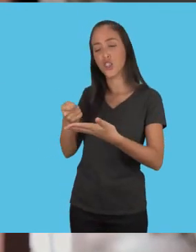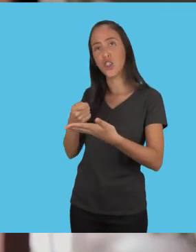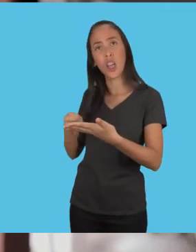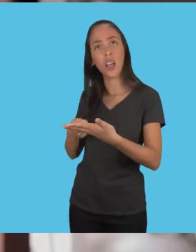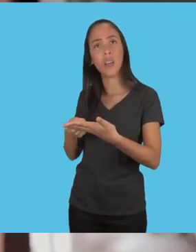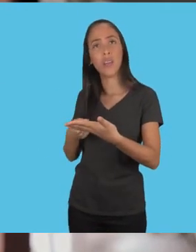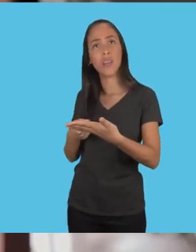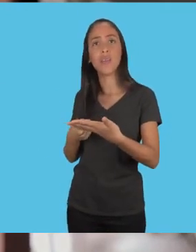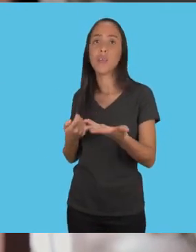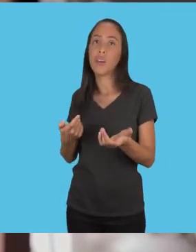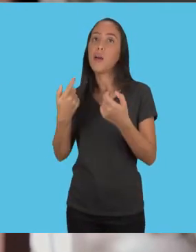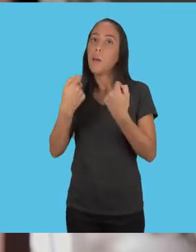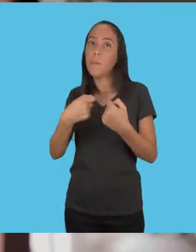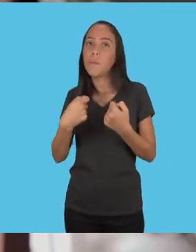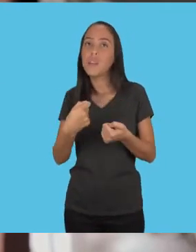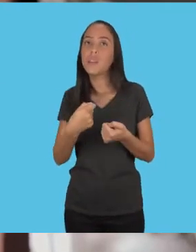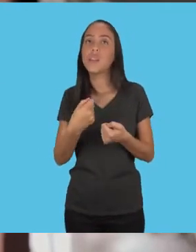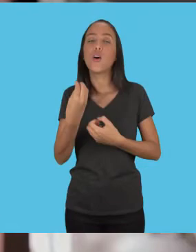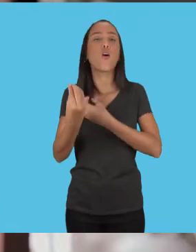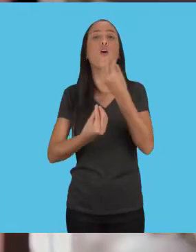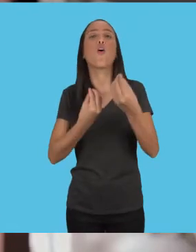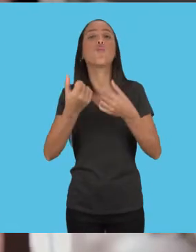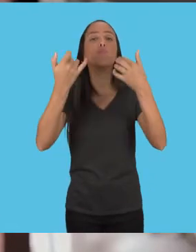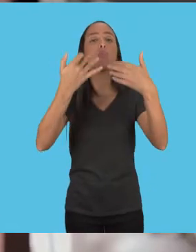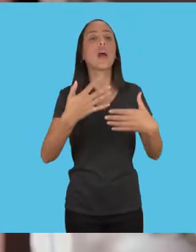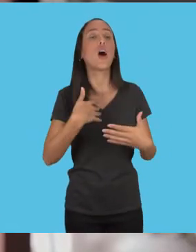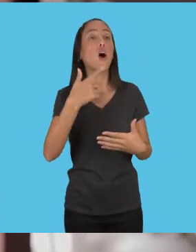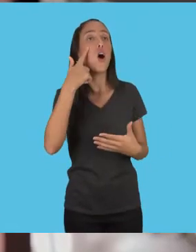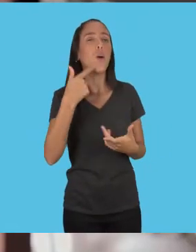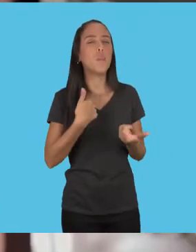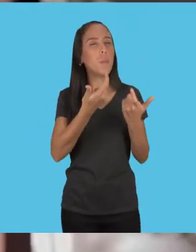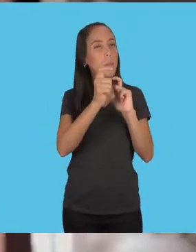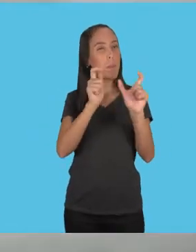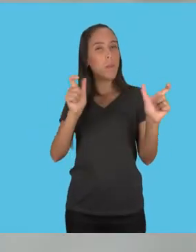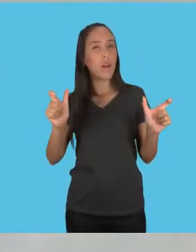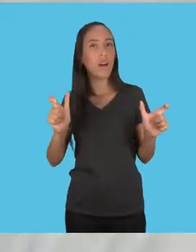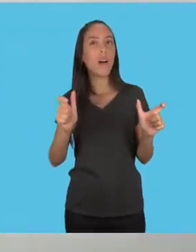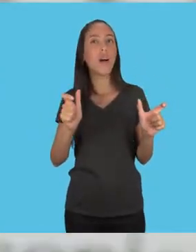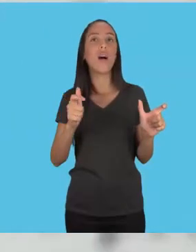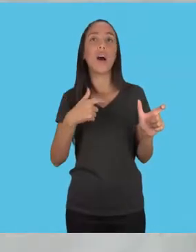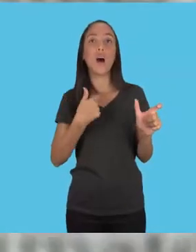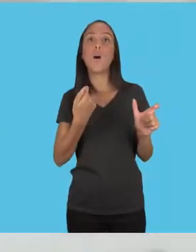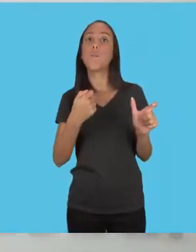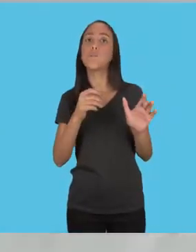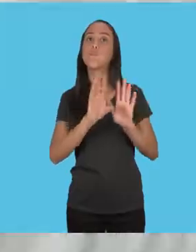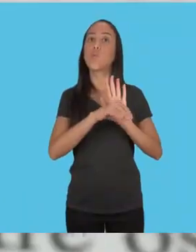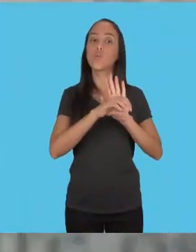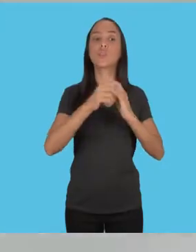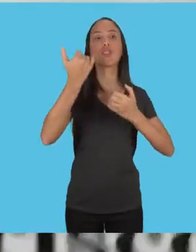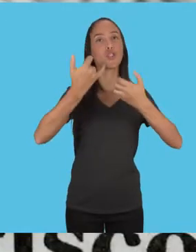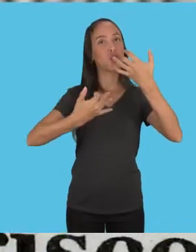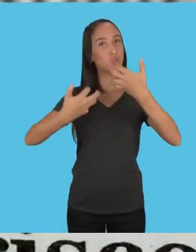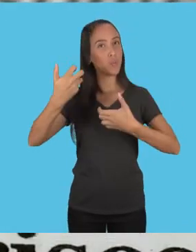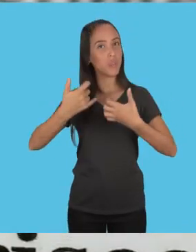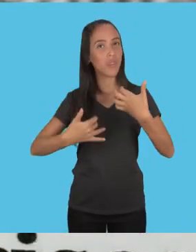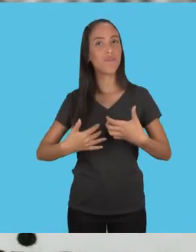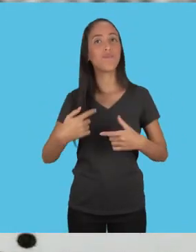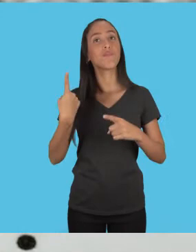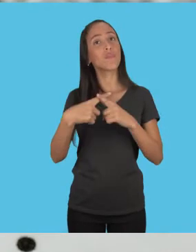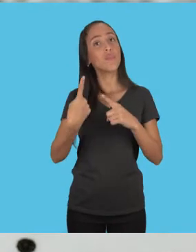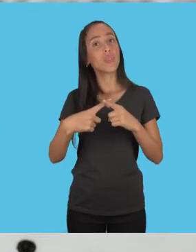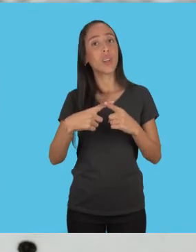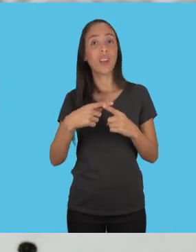tudo, precisa ter uma forma de definir os seus termos. A gente depende